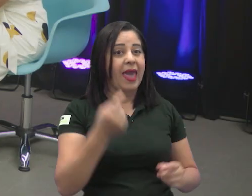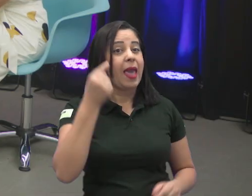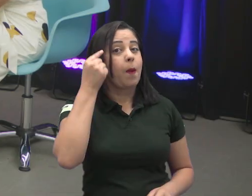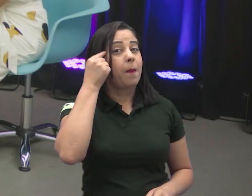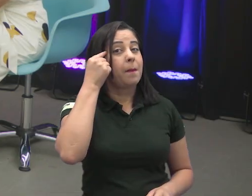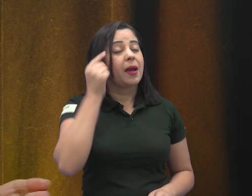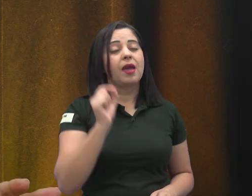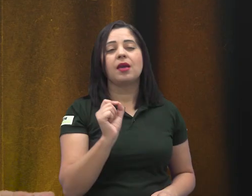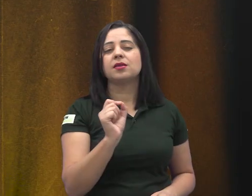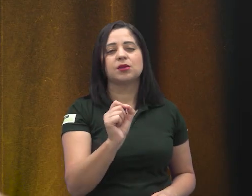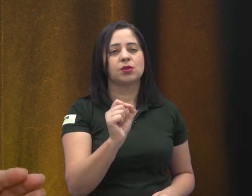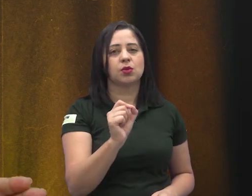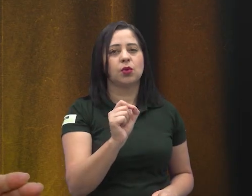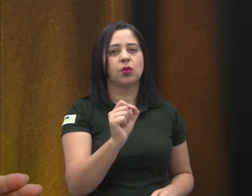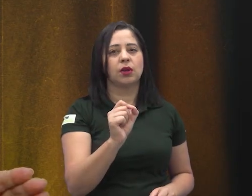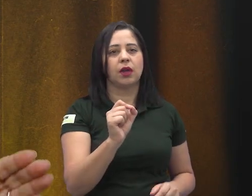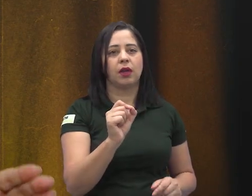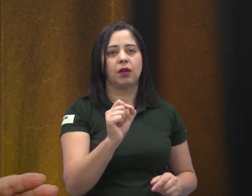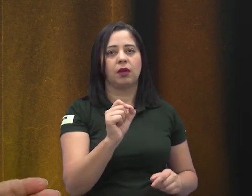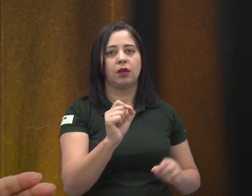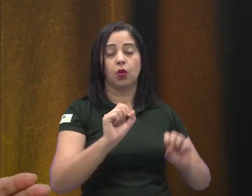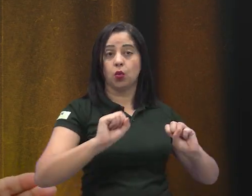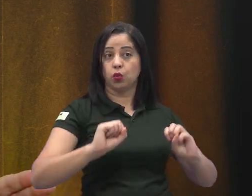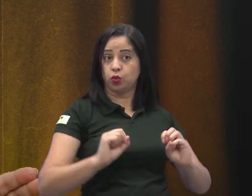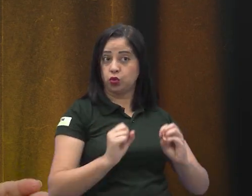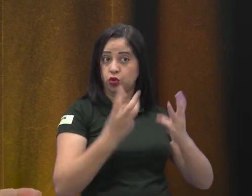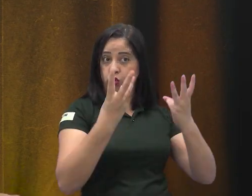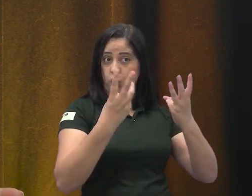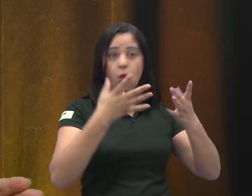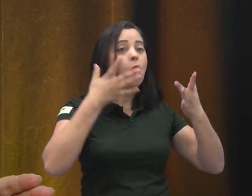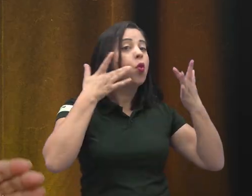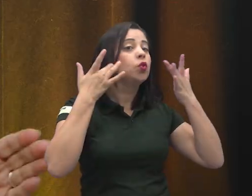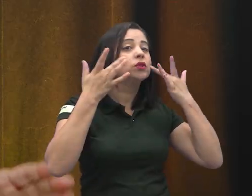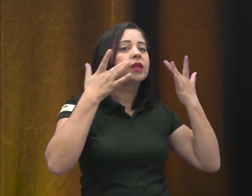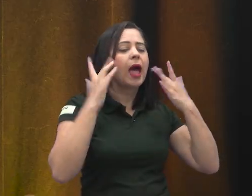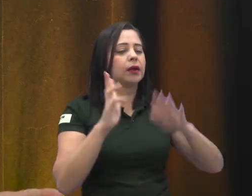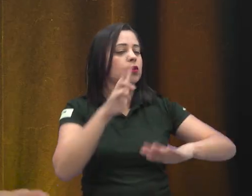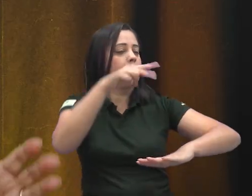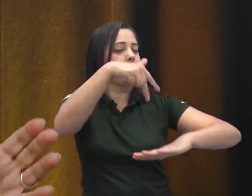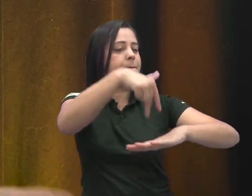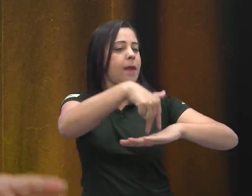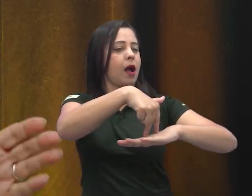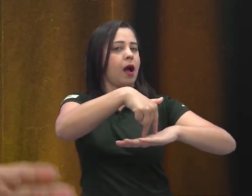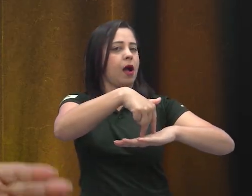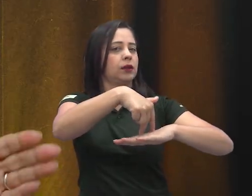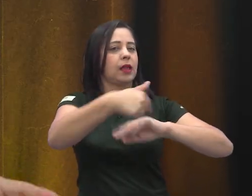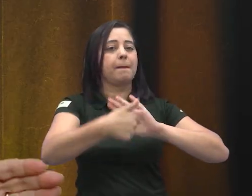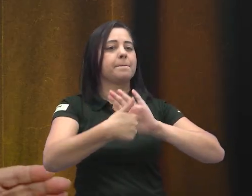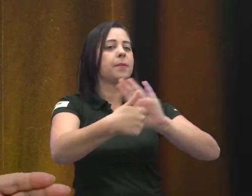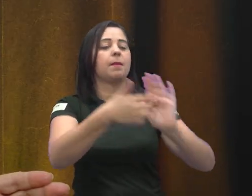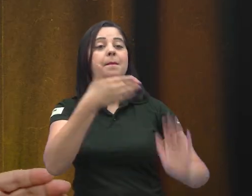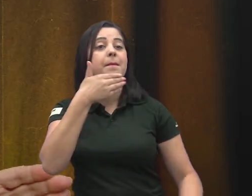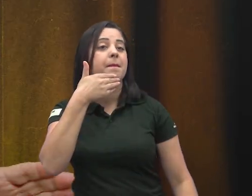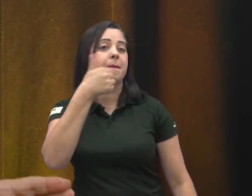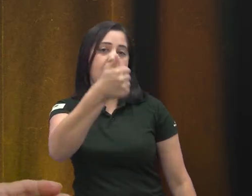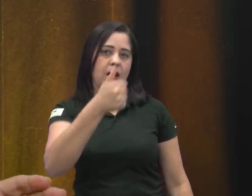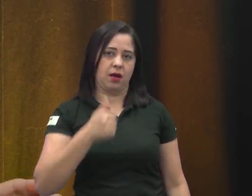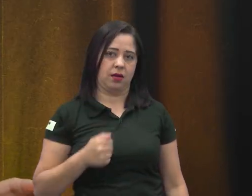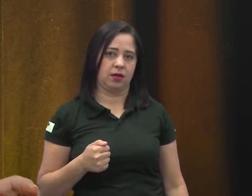pensa em preparar um espetáculo em que passe a melhor do que a gente estudou e sabe que é o